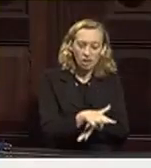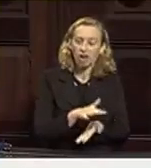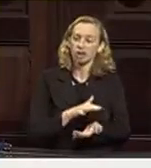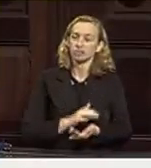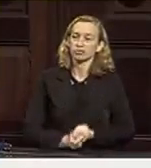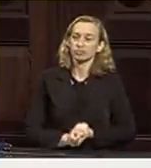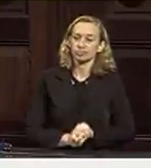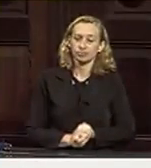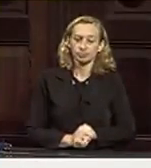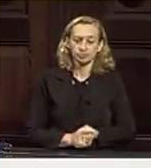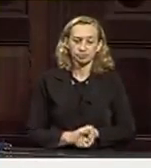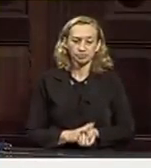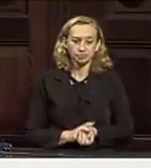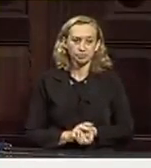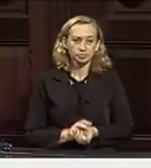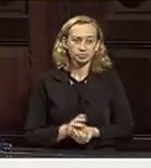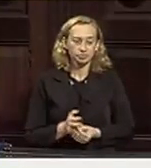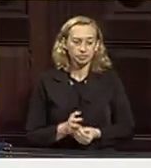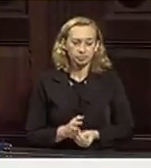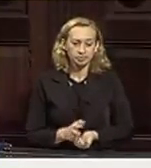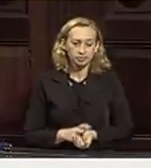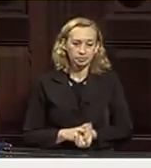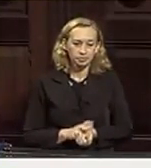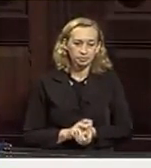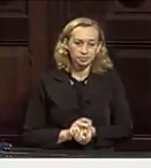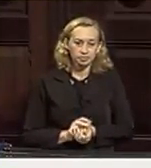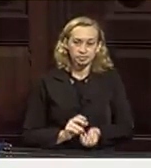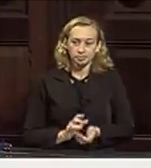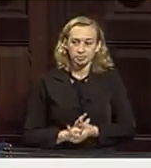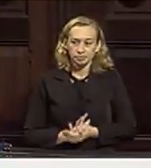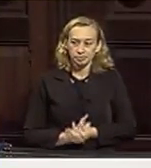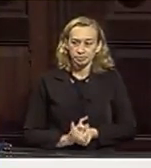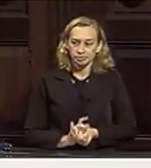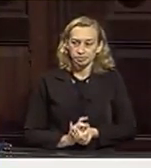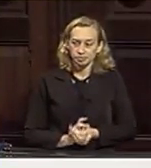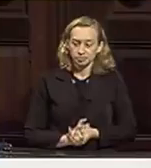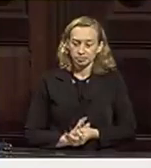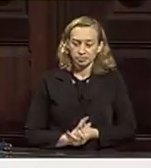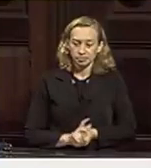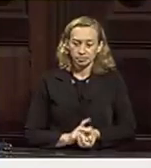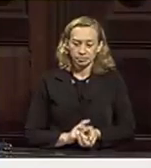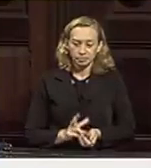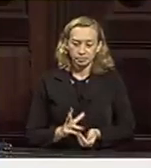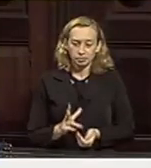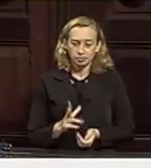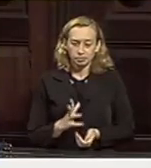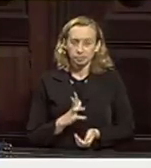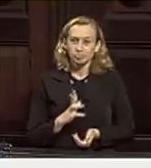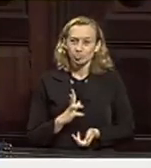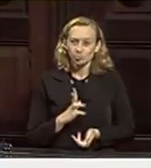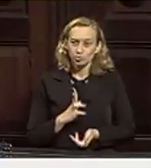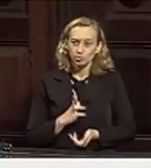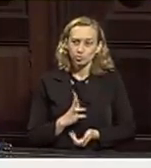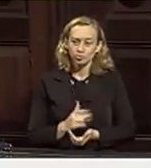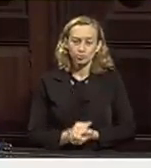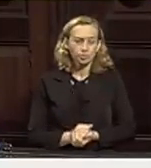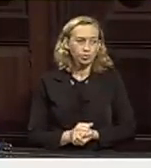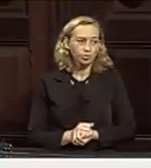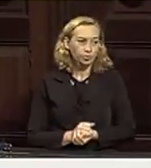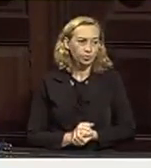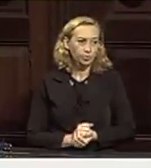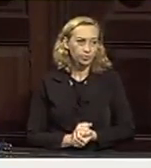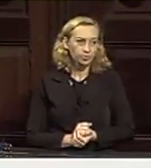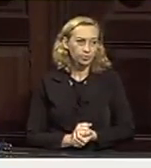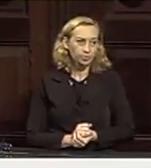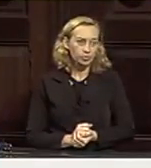fechadas, emergências fechadas, hospitais desativados. O próximo passo é o cumpra-se da lei